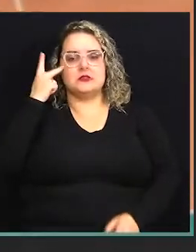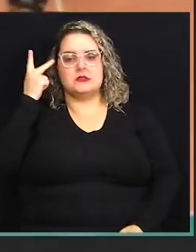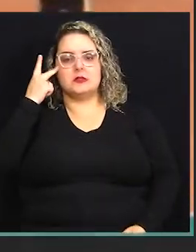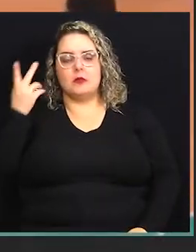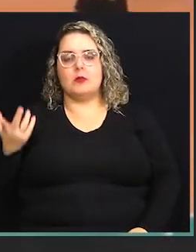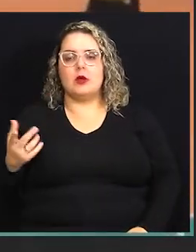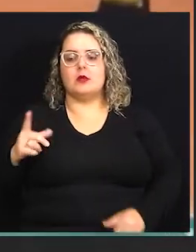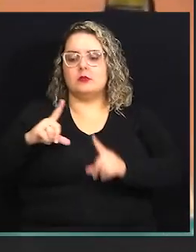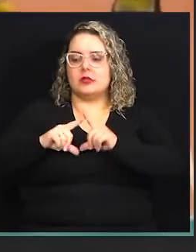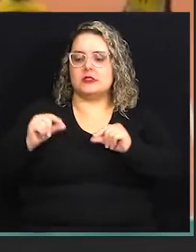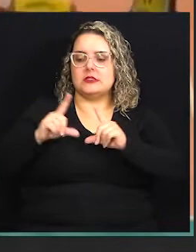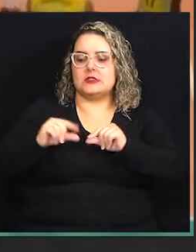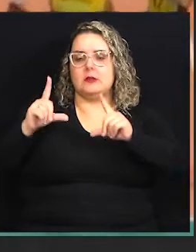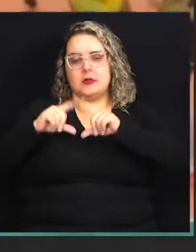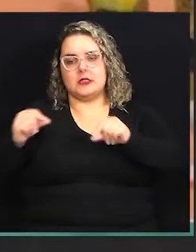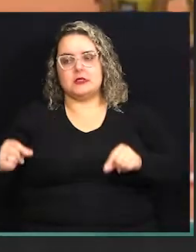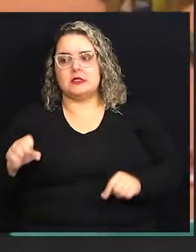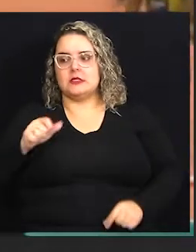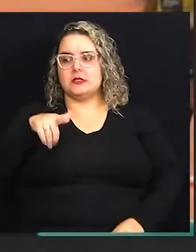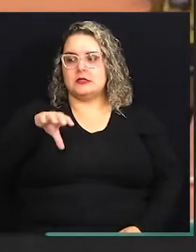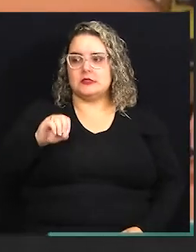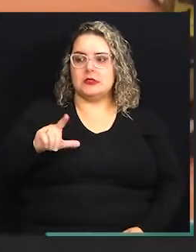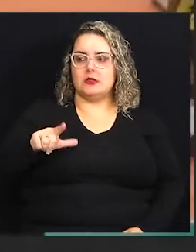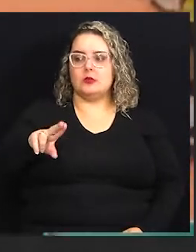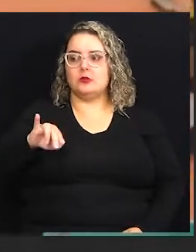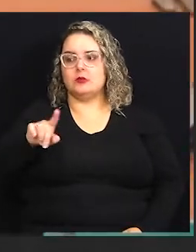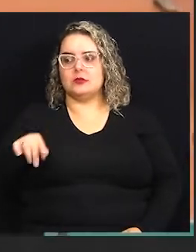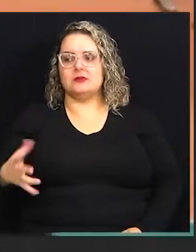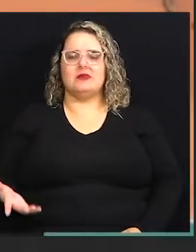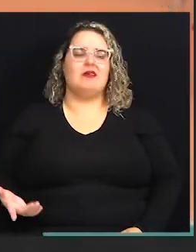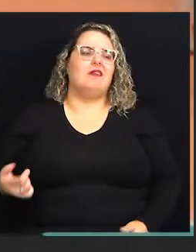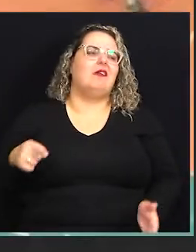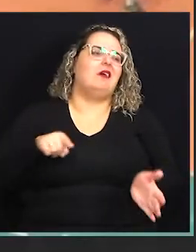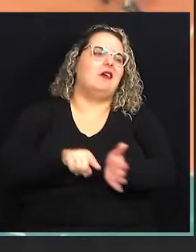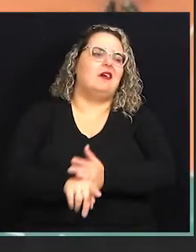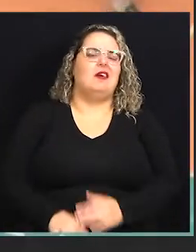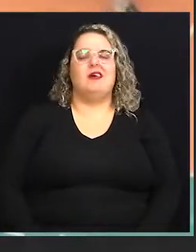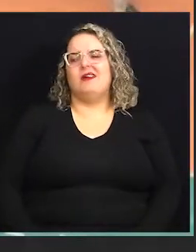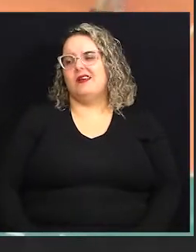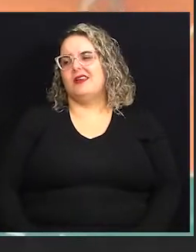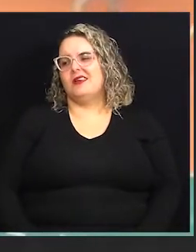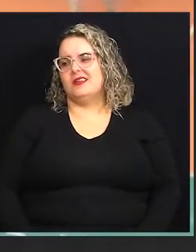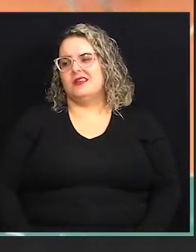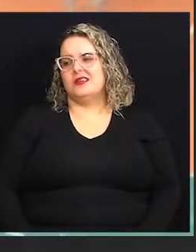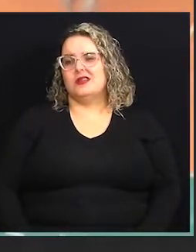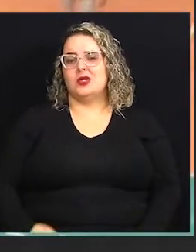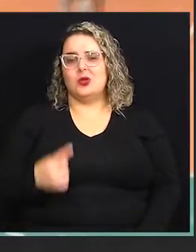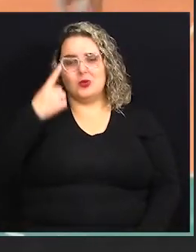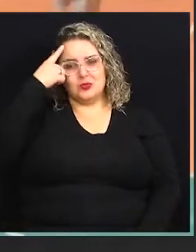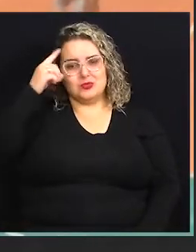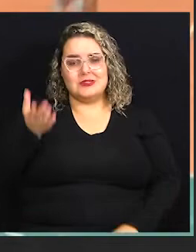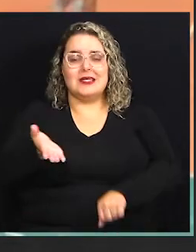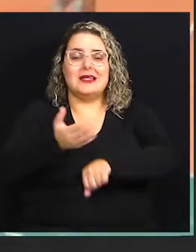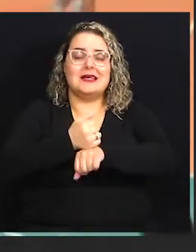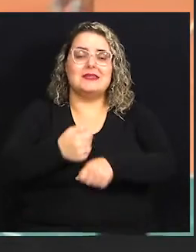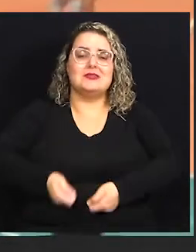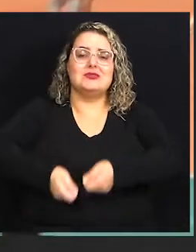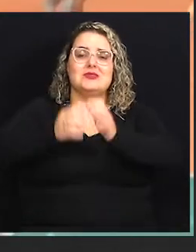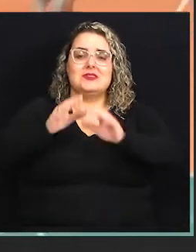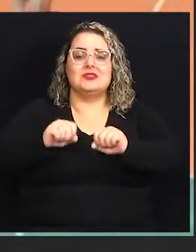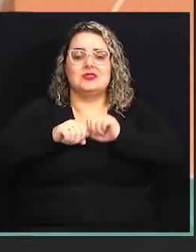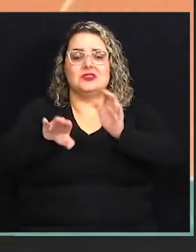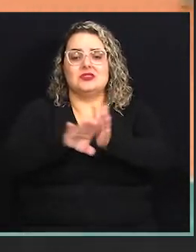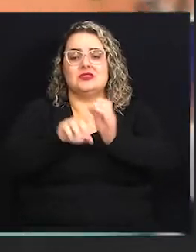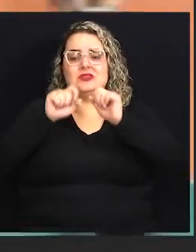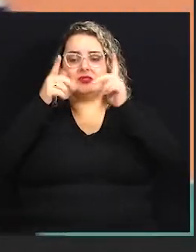Luís. Então, as pessoas questionavam, falavam, e geralmente você chega para jogar um dia antes do jogo. Você chega de